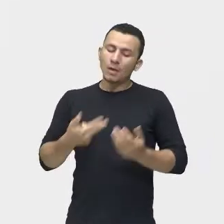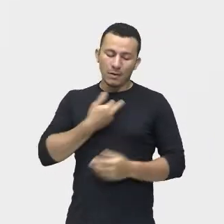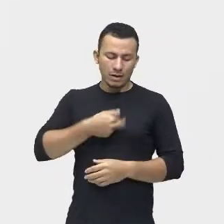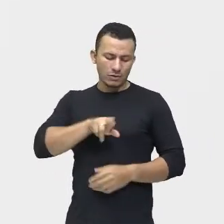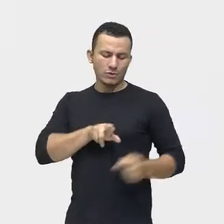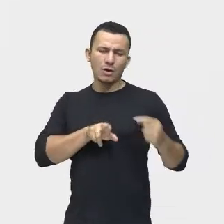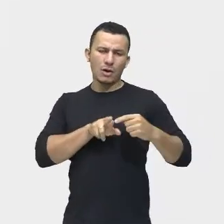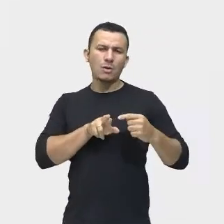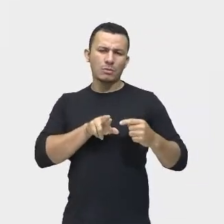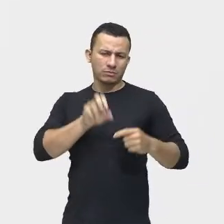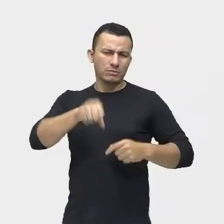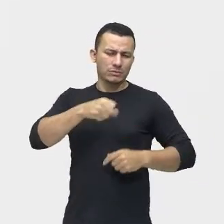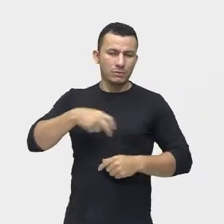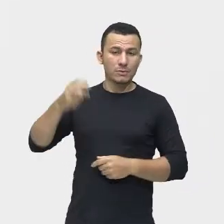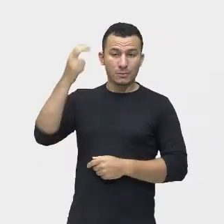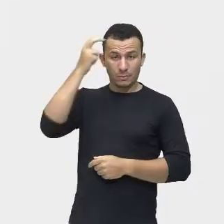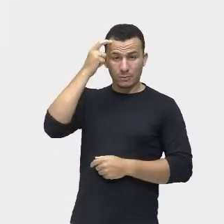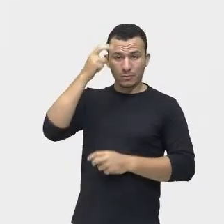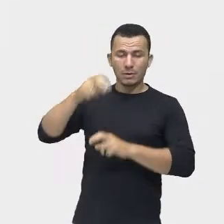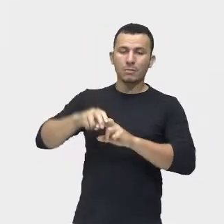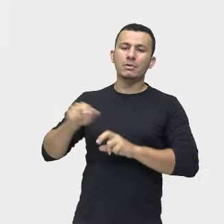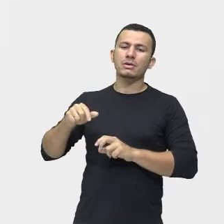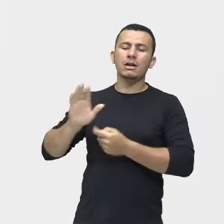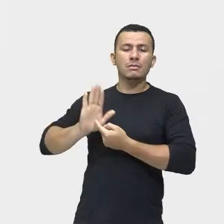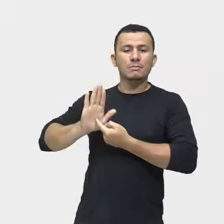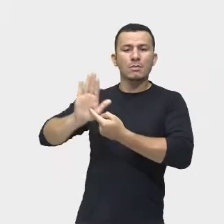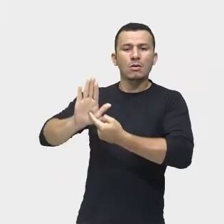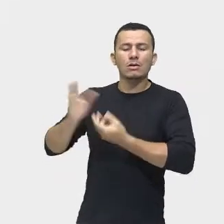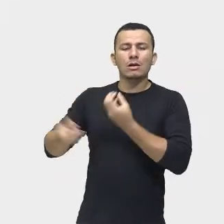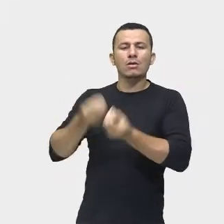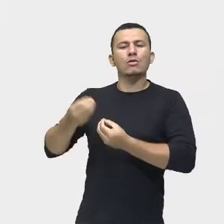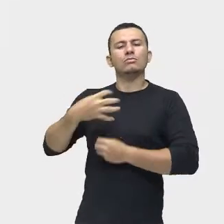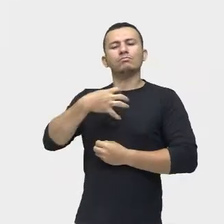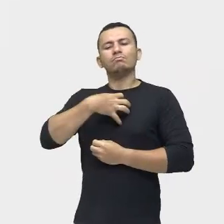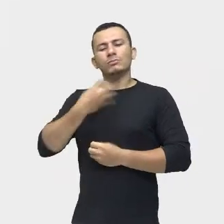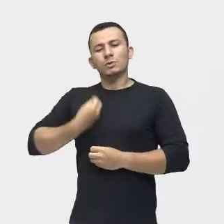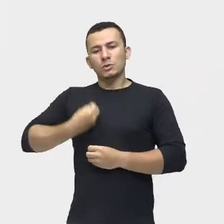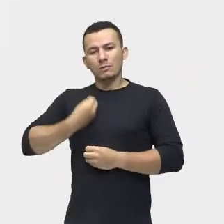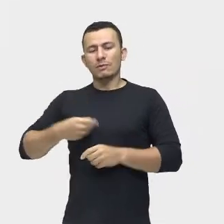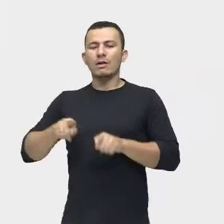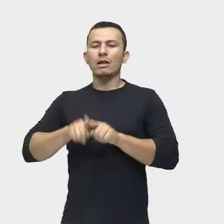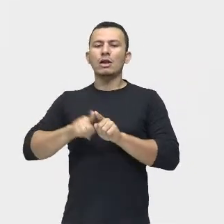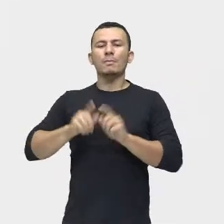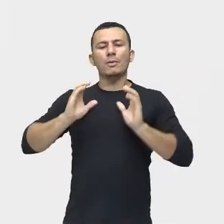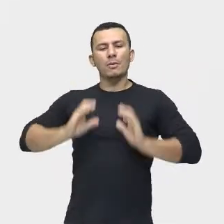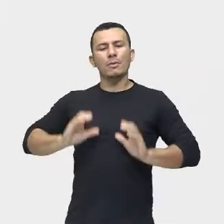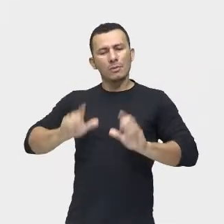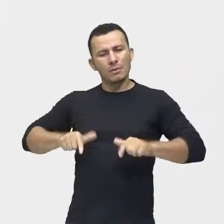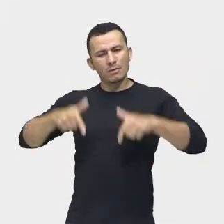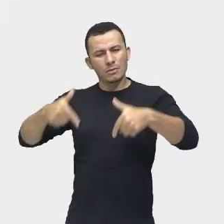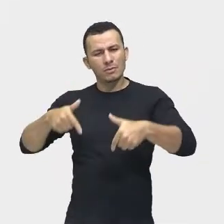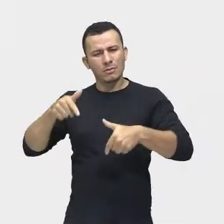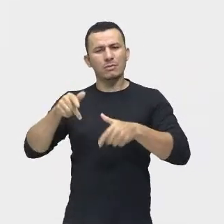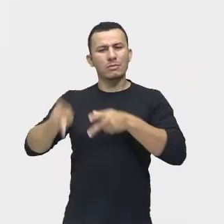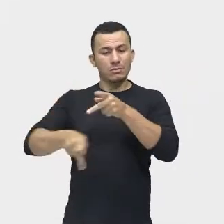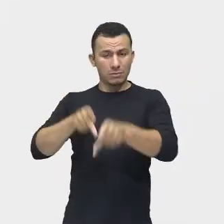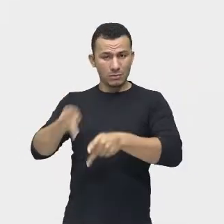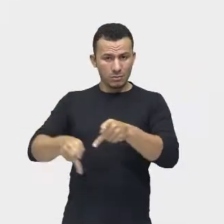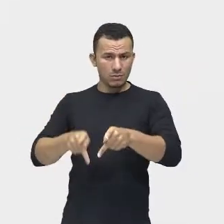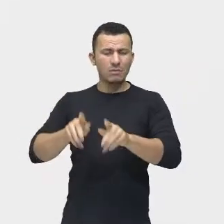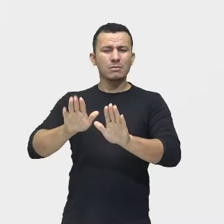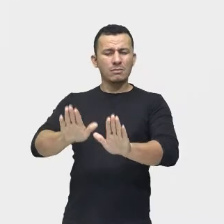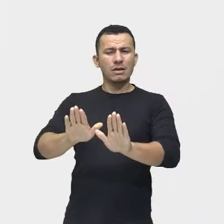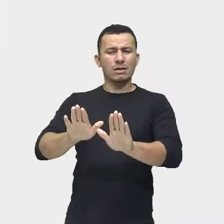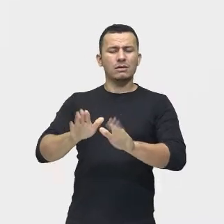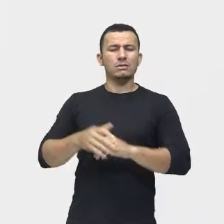pois ela reflete a maneira de viver e agir de um povo. Vejam bem, professora, mas nós não